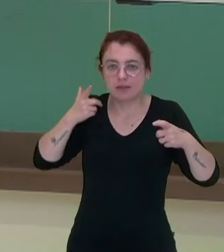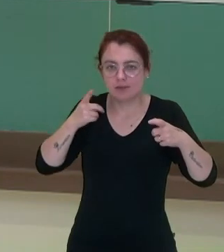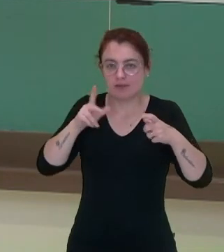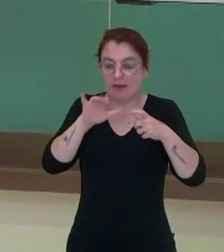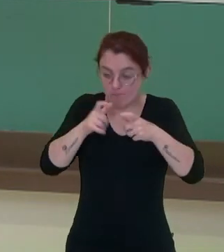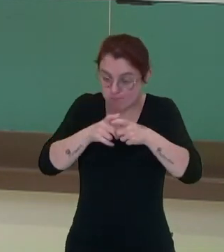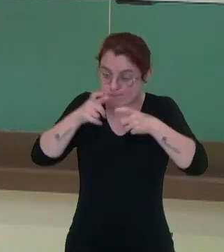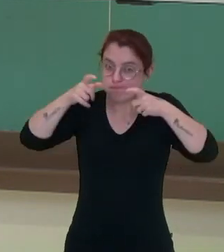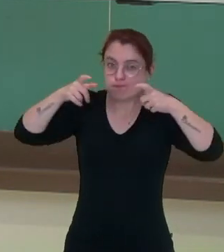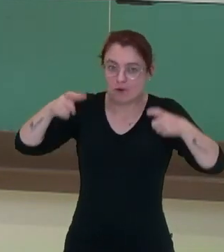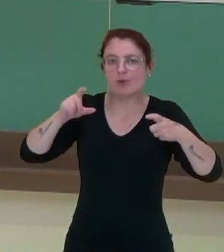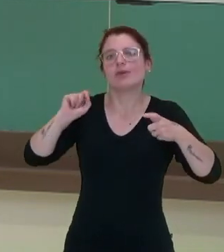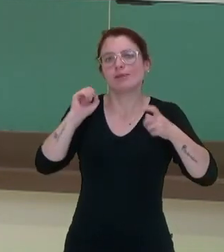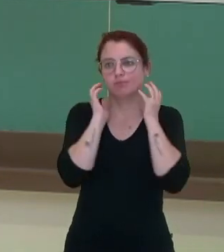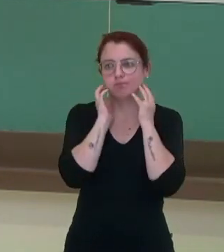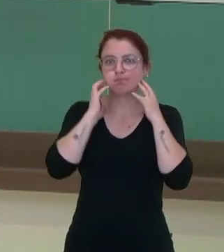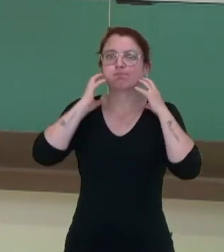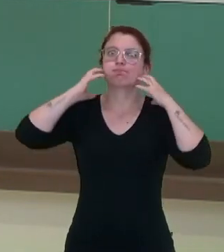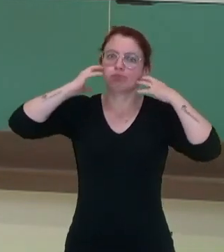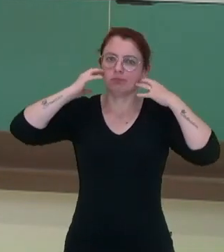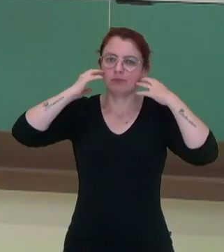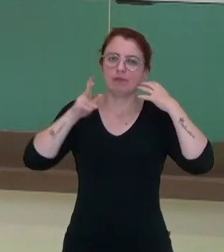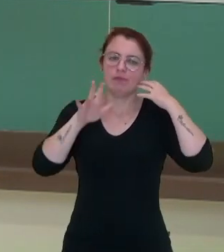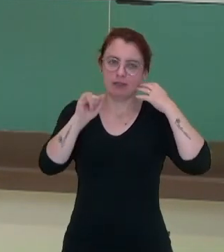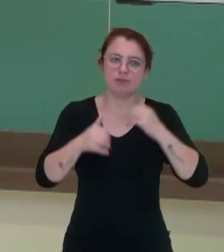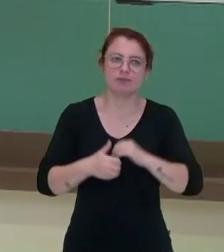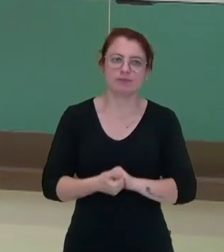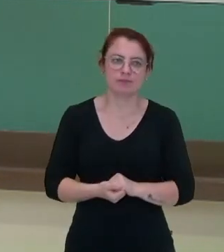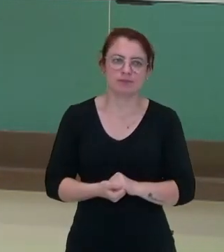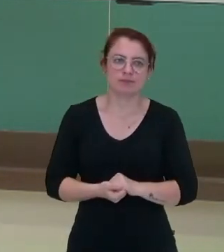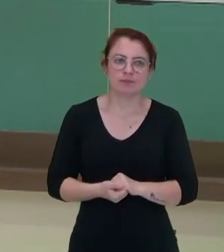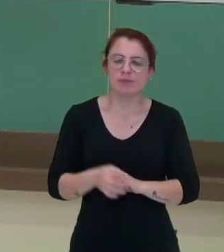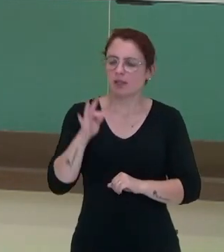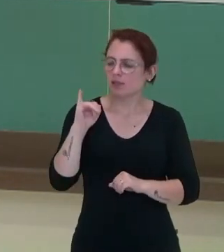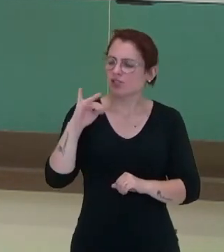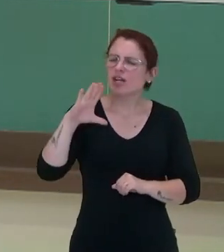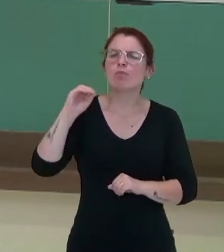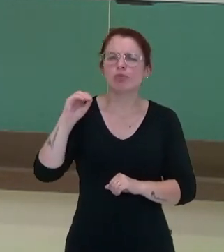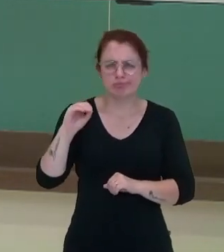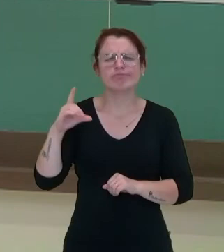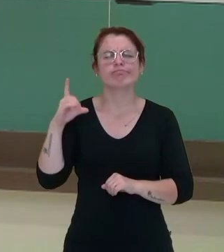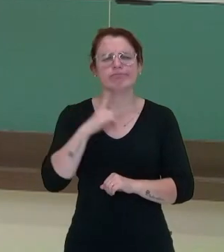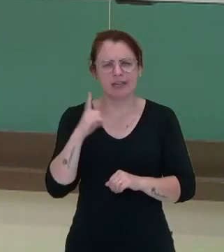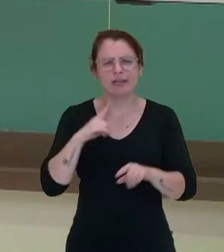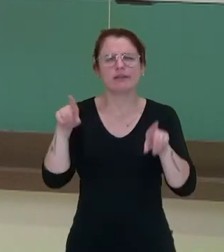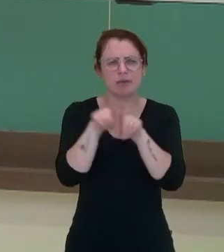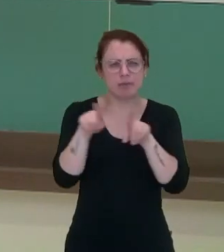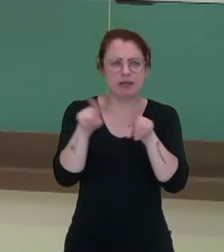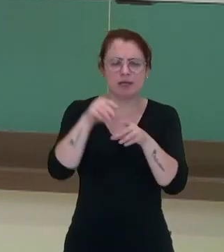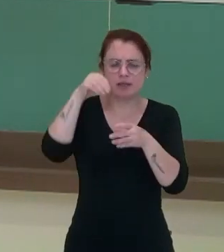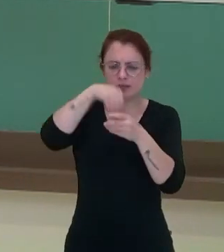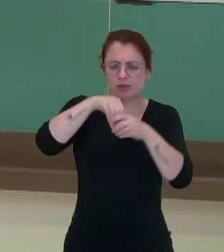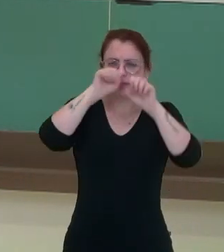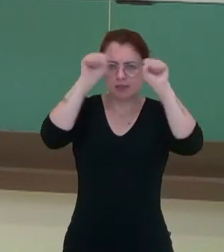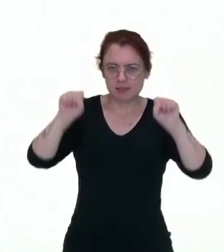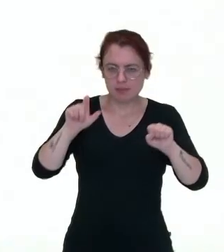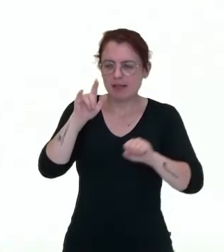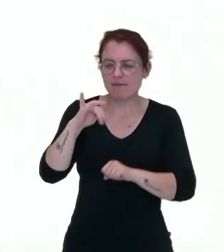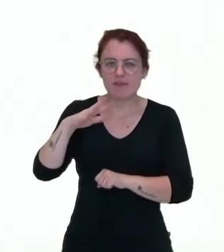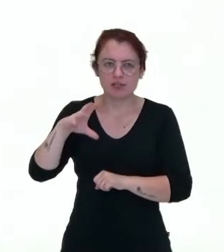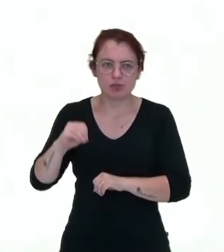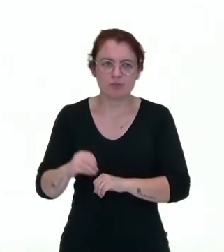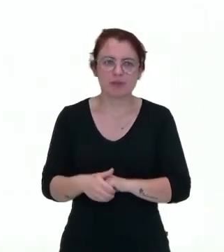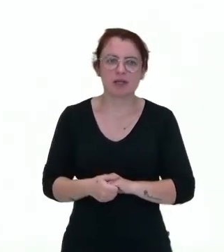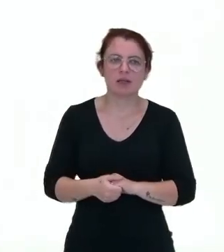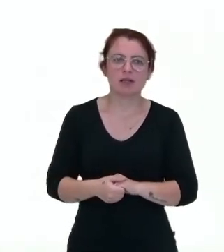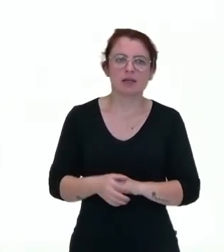o volume desse linfonodo. Bom, o timo também faz parte do sistema linfático. Qual é o seu papel? É um